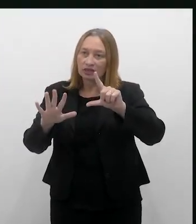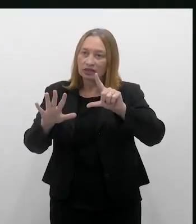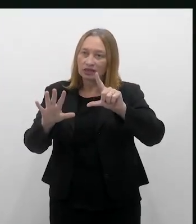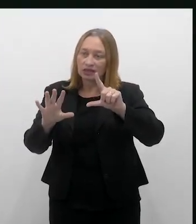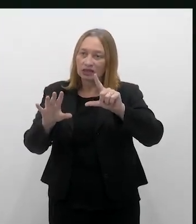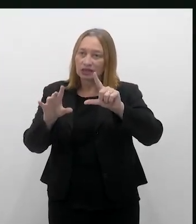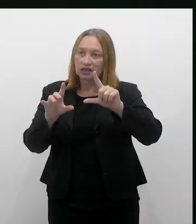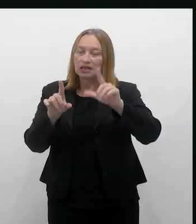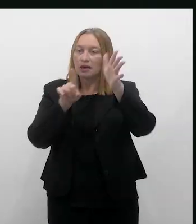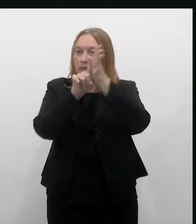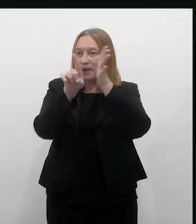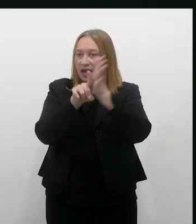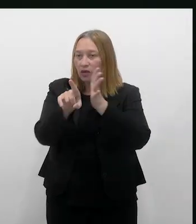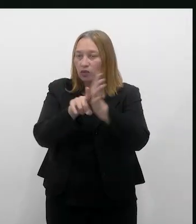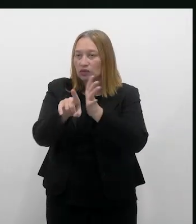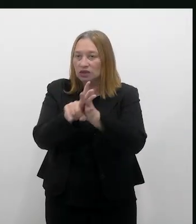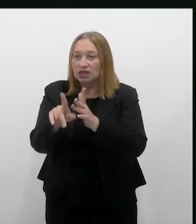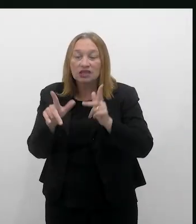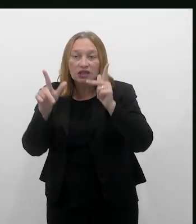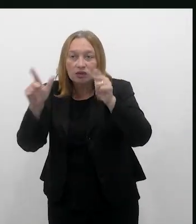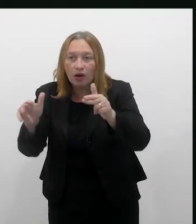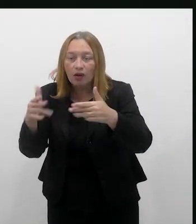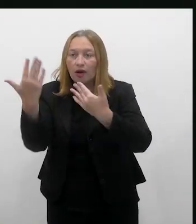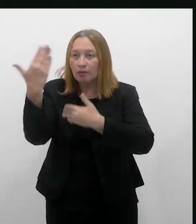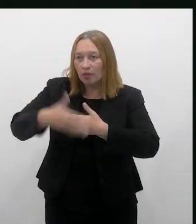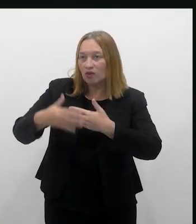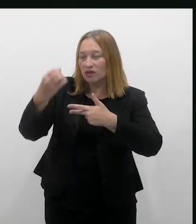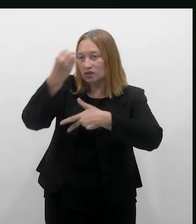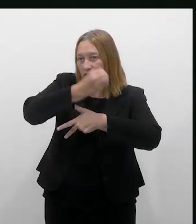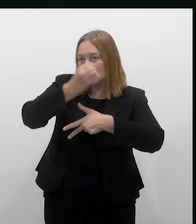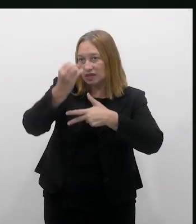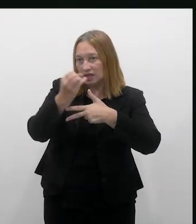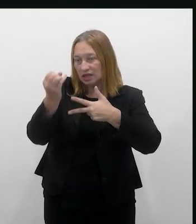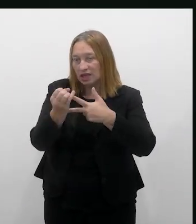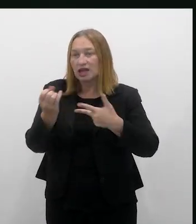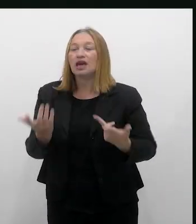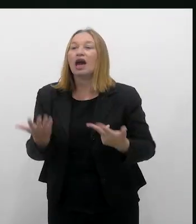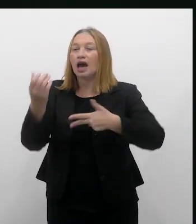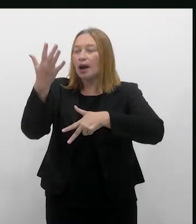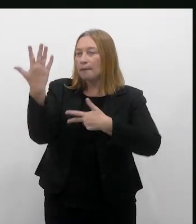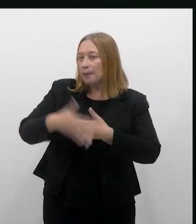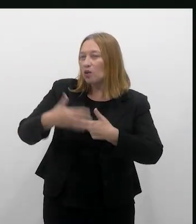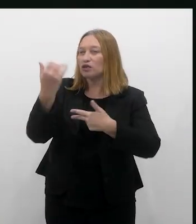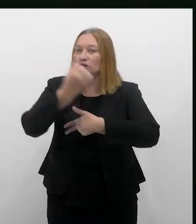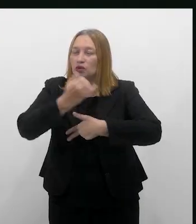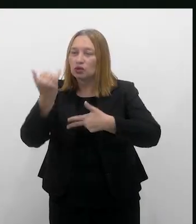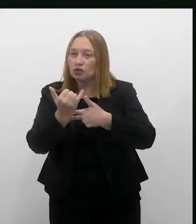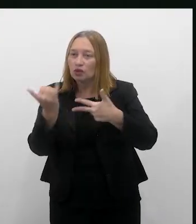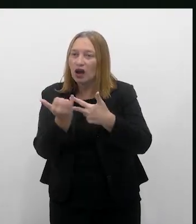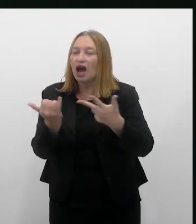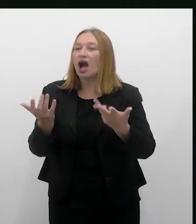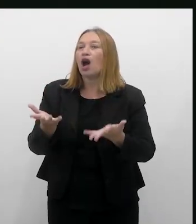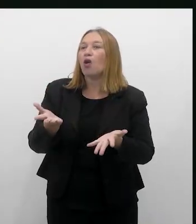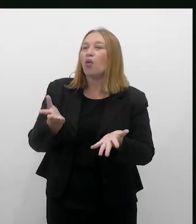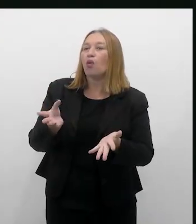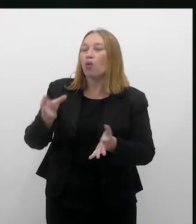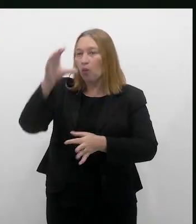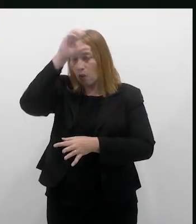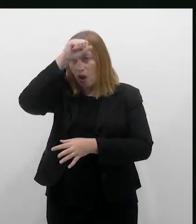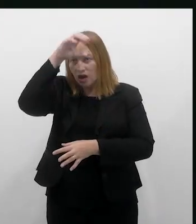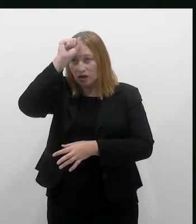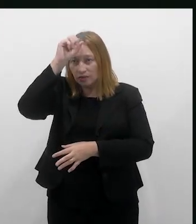com simulados idênticos à prova do Enem. É preciso entender que a prova do Enem, o aluno tem que ir com